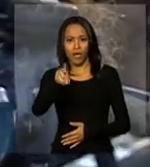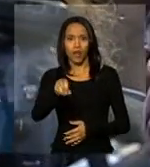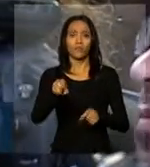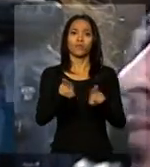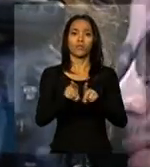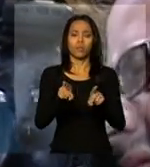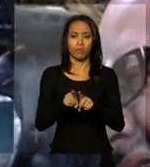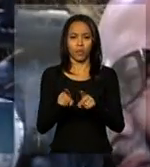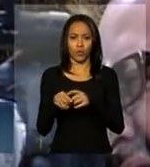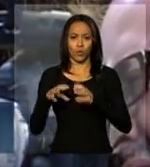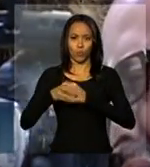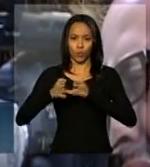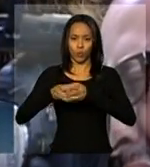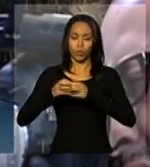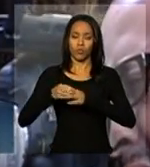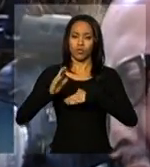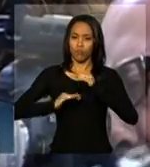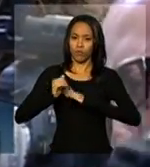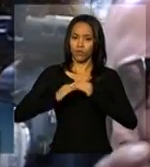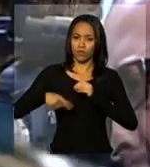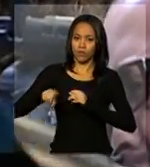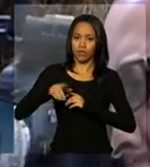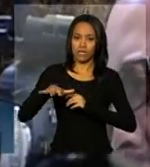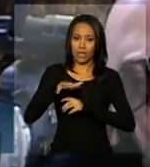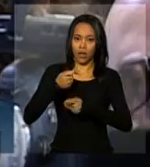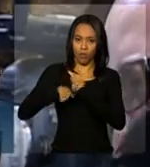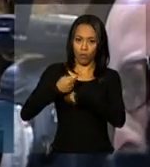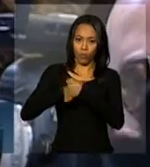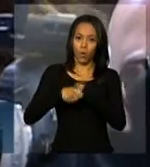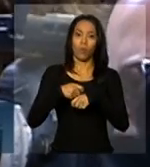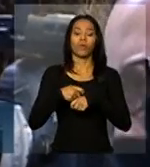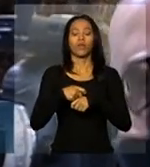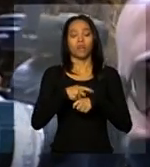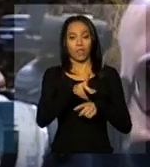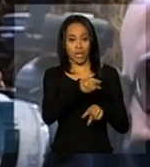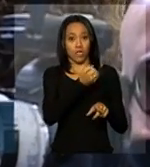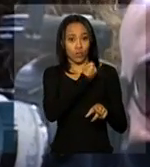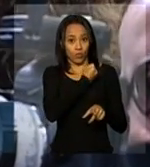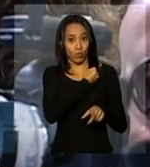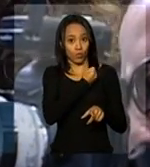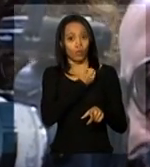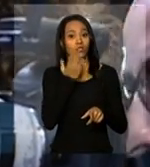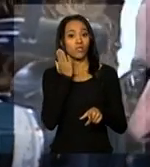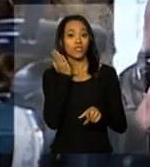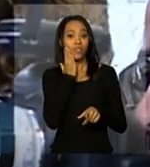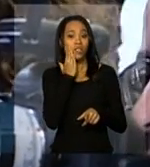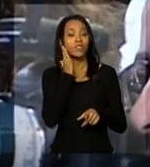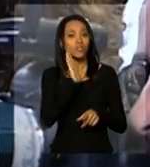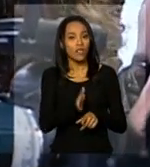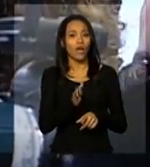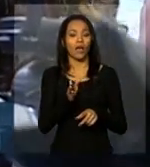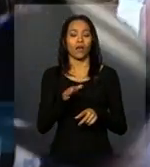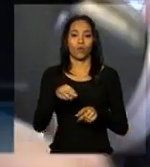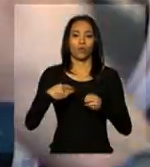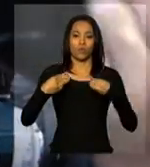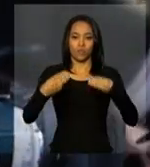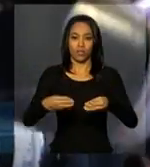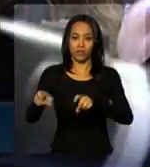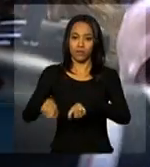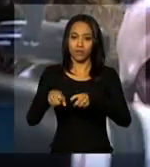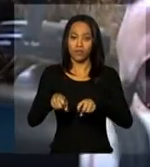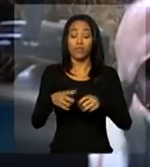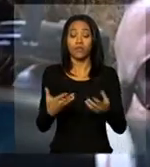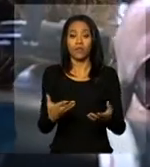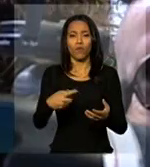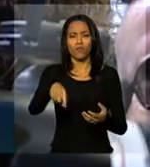equipe econômica, embora eu sei que esses números estavam dentro das previsões do Ministério da Fazenda, de 2,1 a 2,3. Diante do,